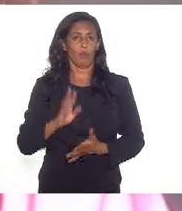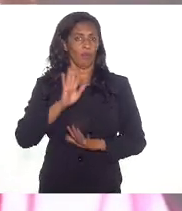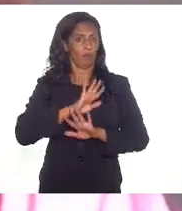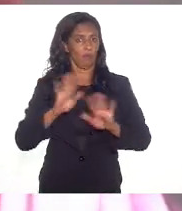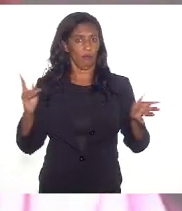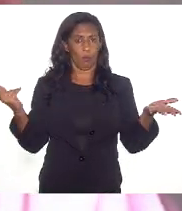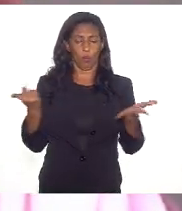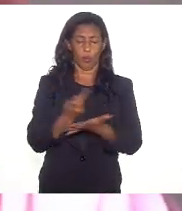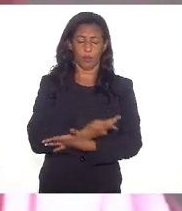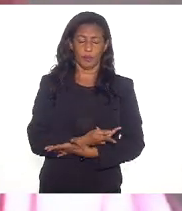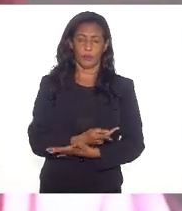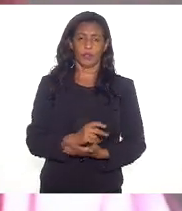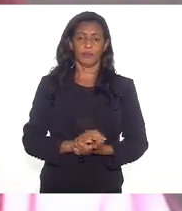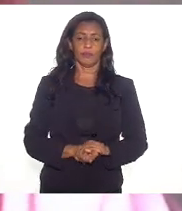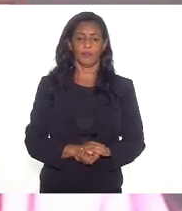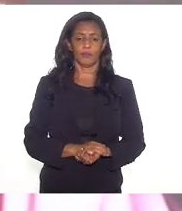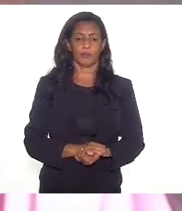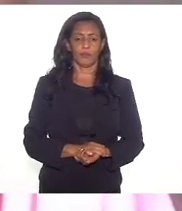acontecer devido